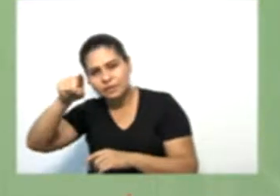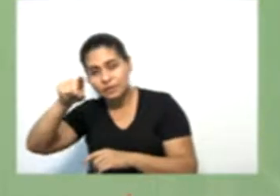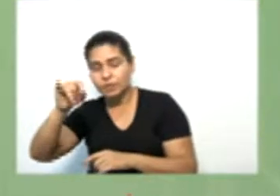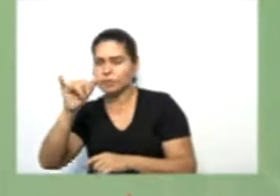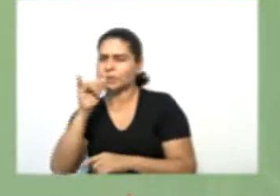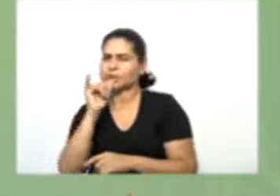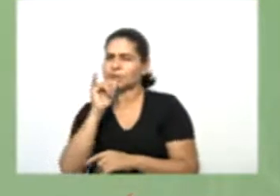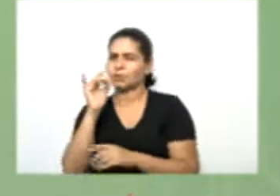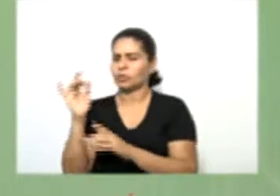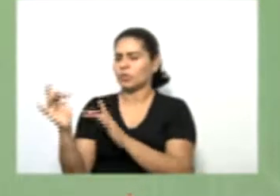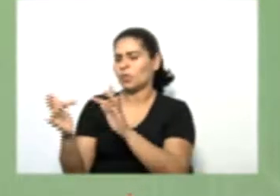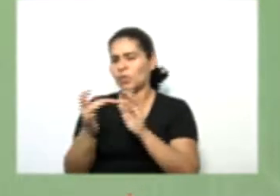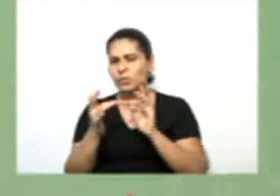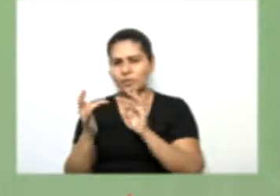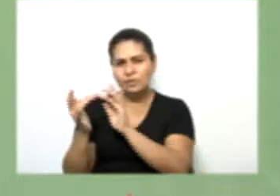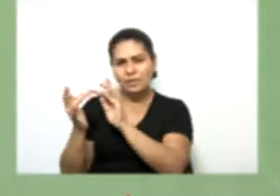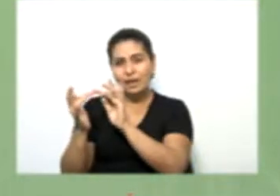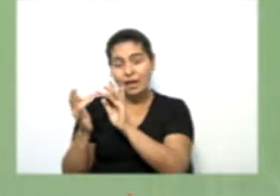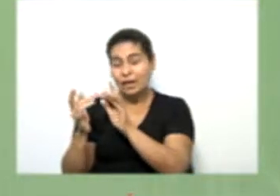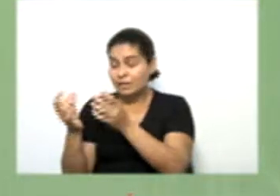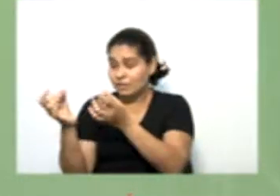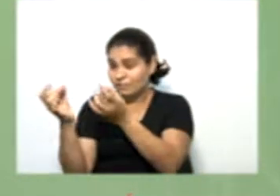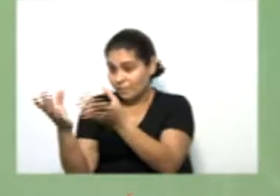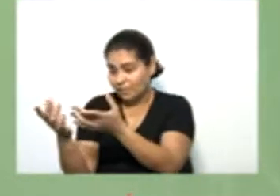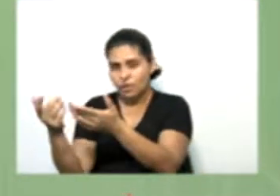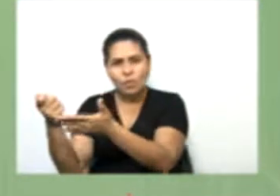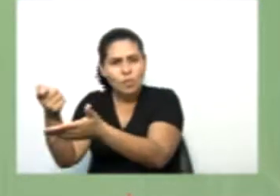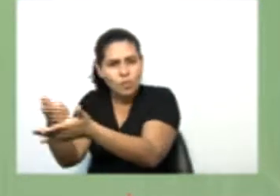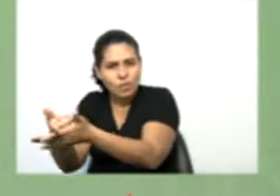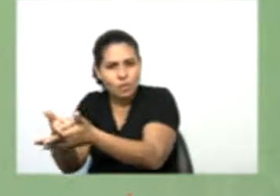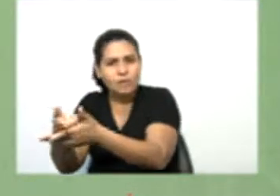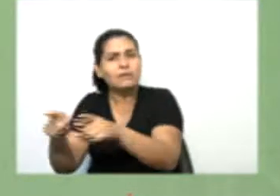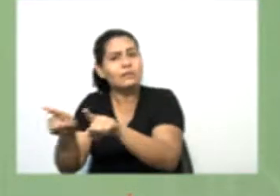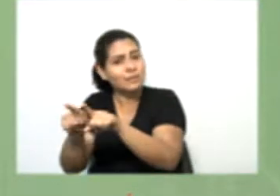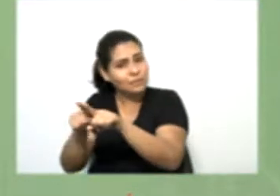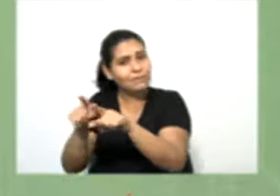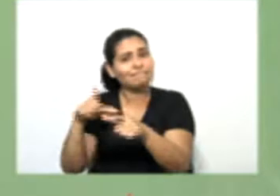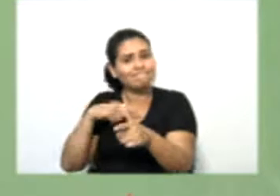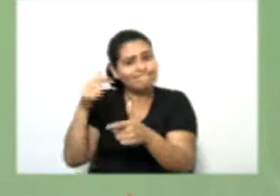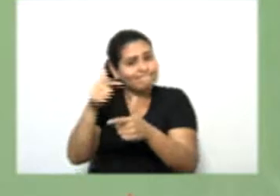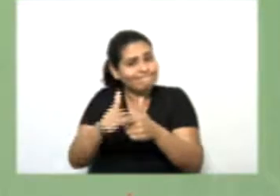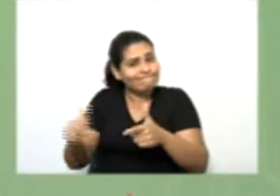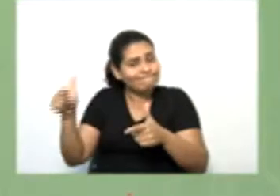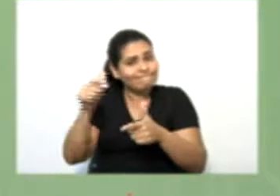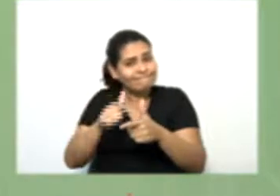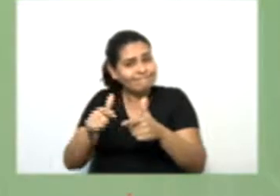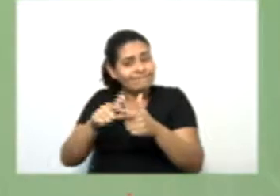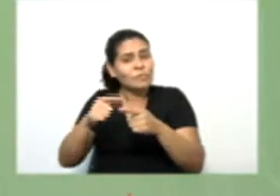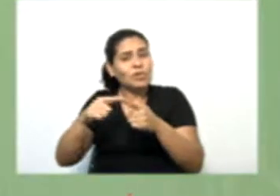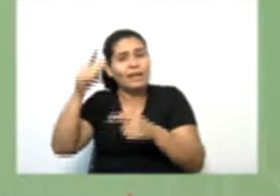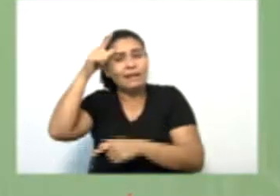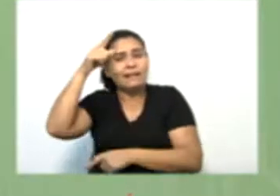caso das relações entre negociadores, há os desafios da liderança.